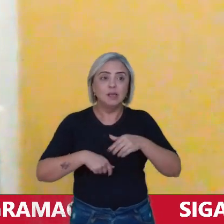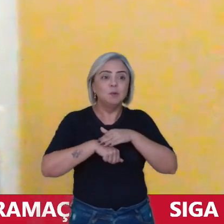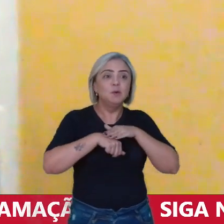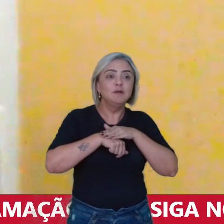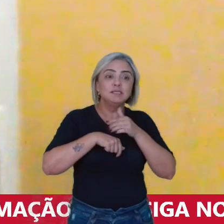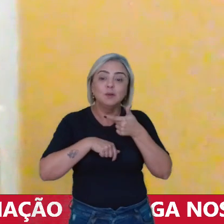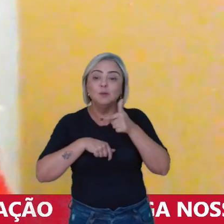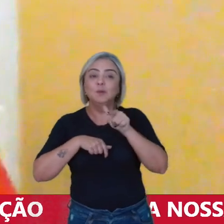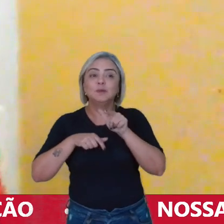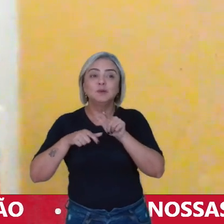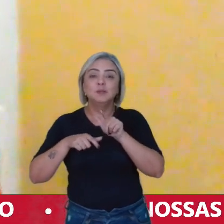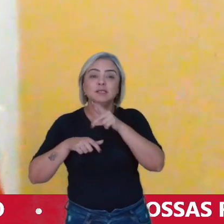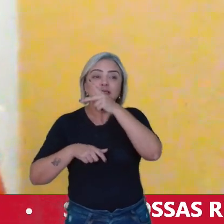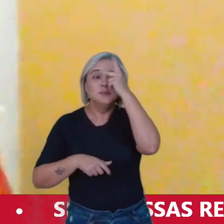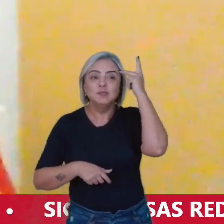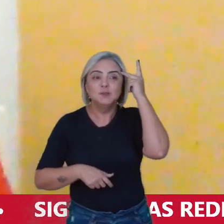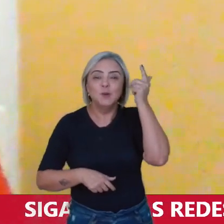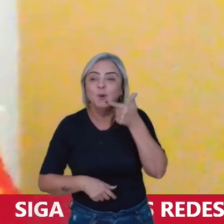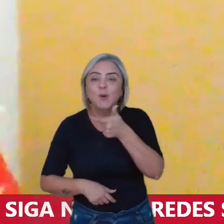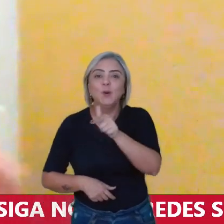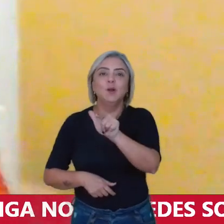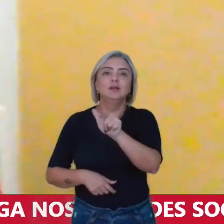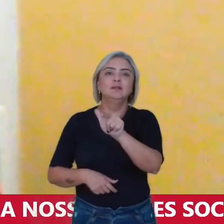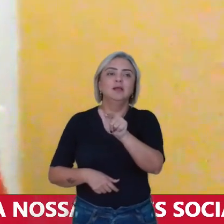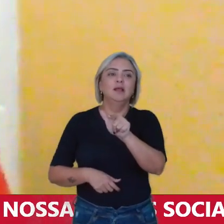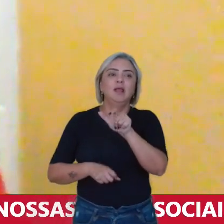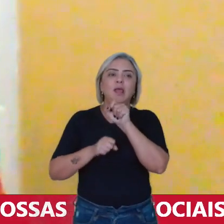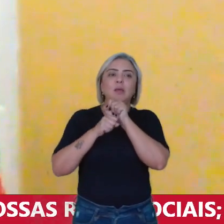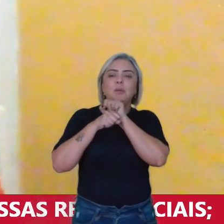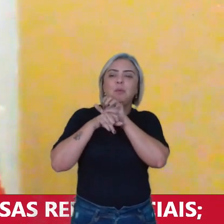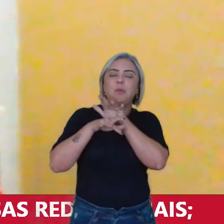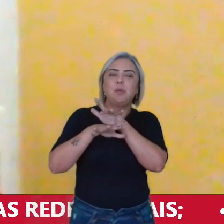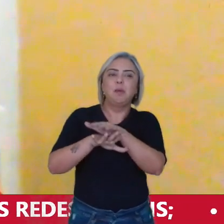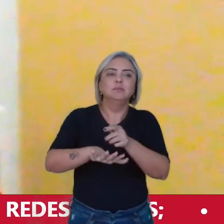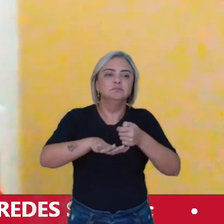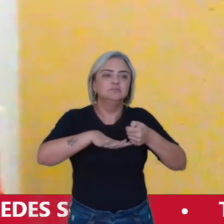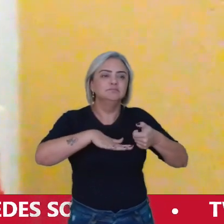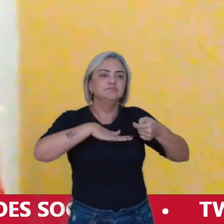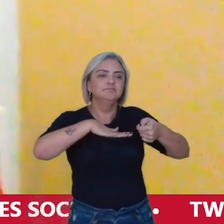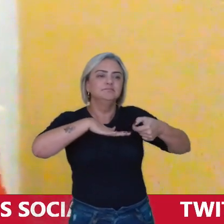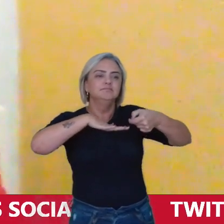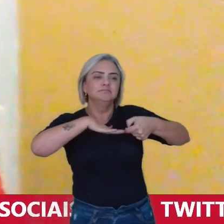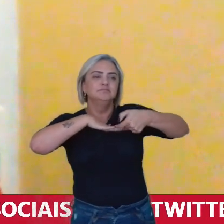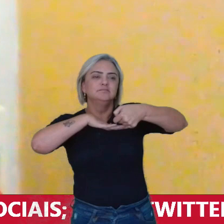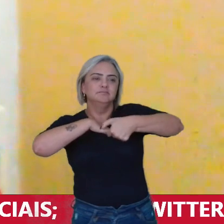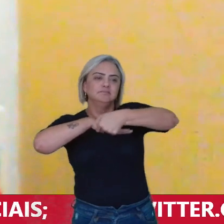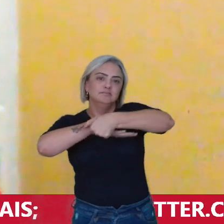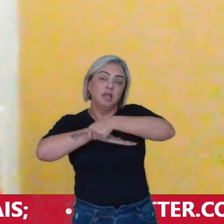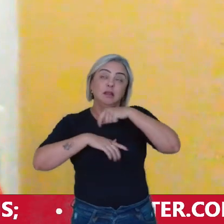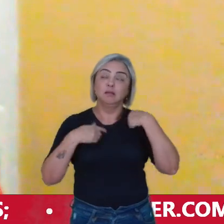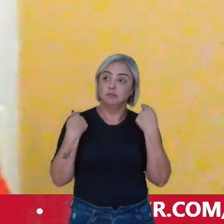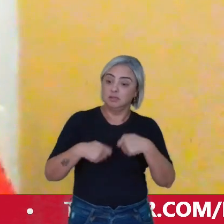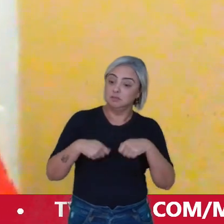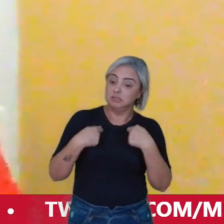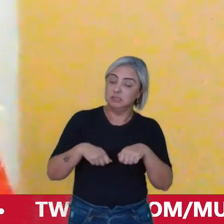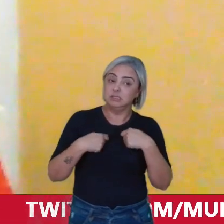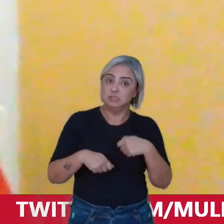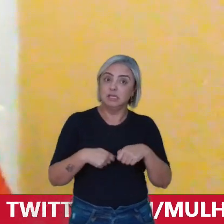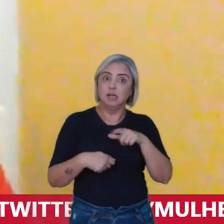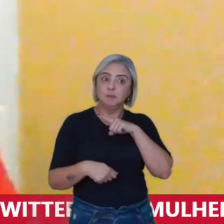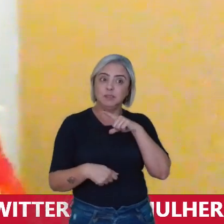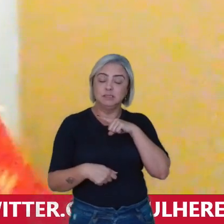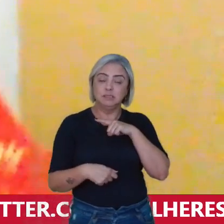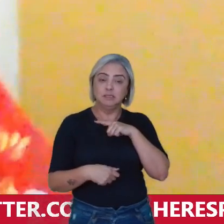outra turma que não seja pulverizado essas fake news, né? Então, a gente precisa também